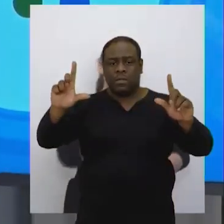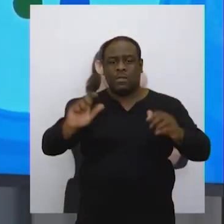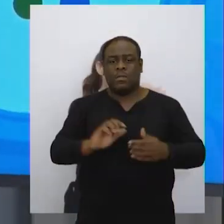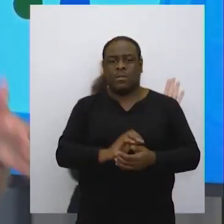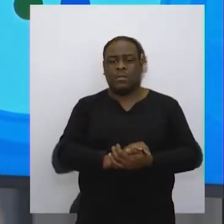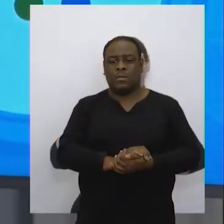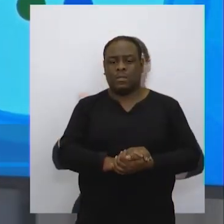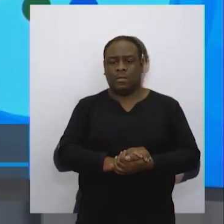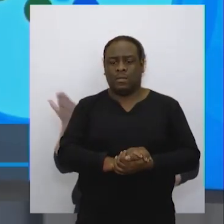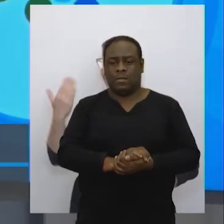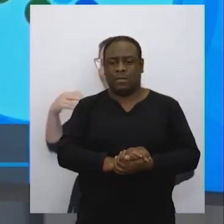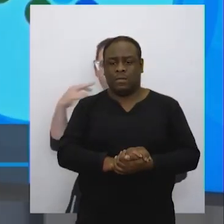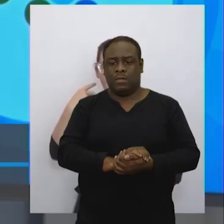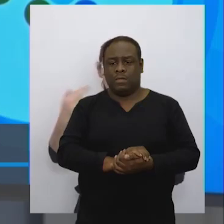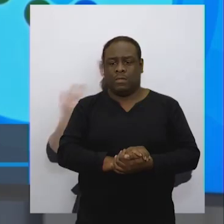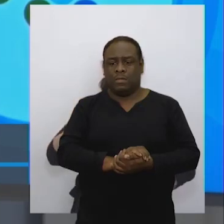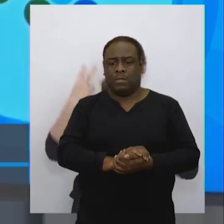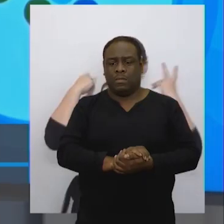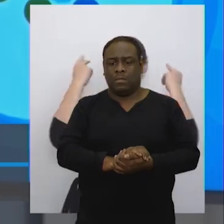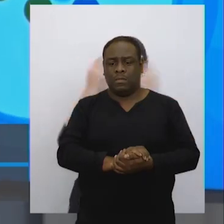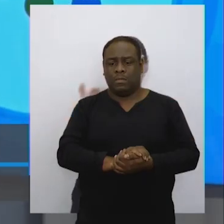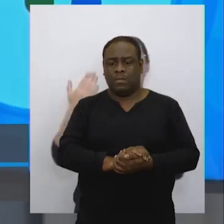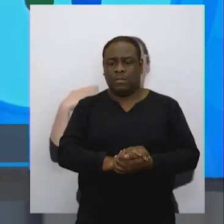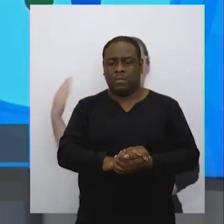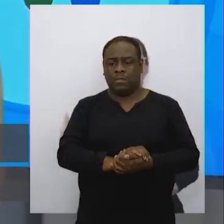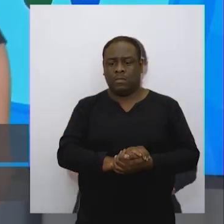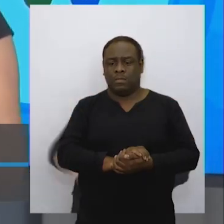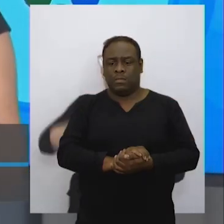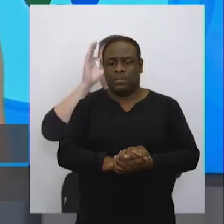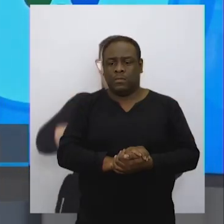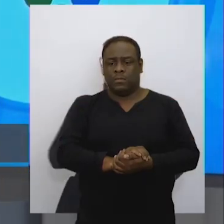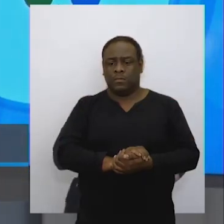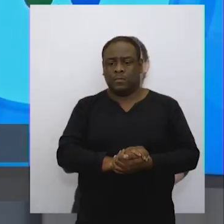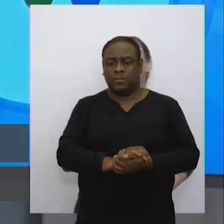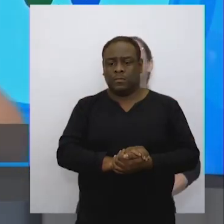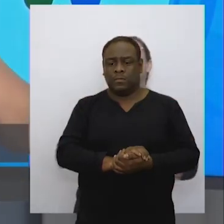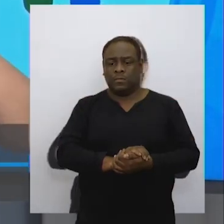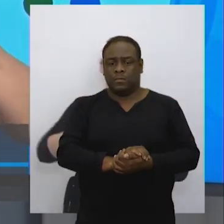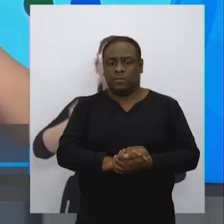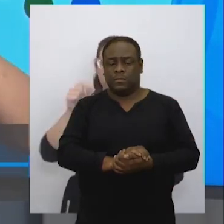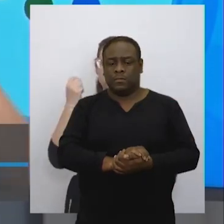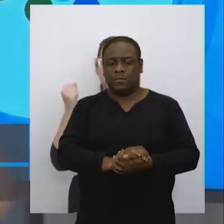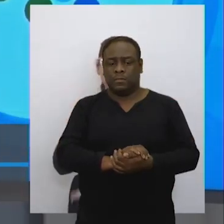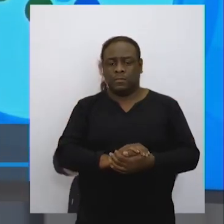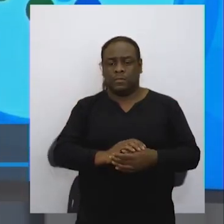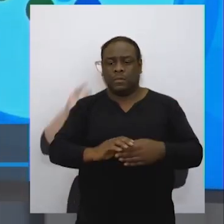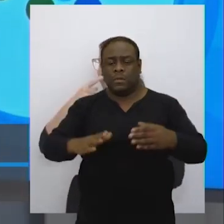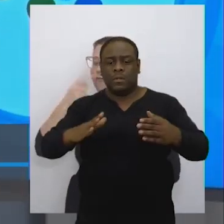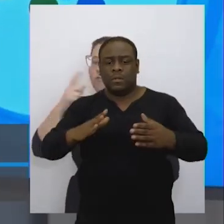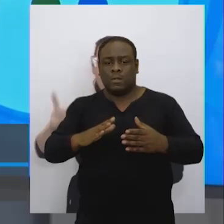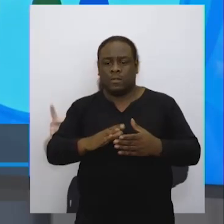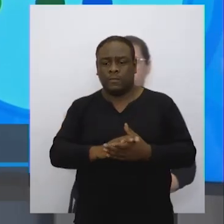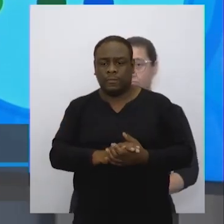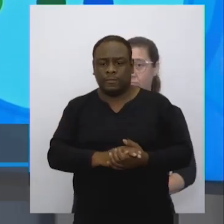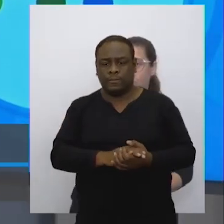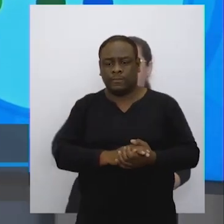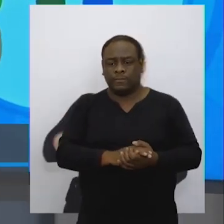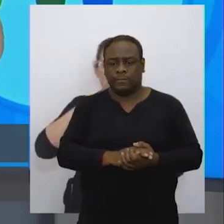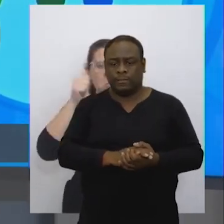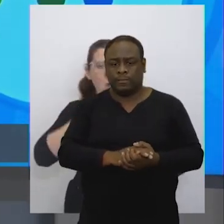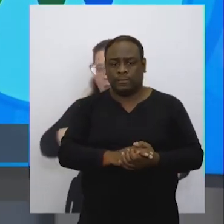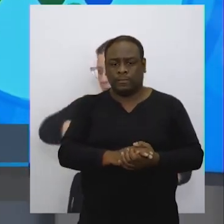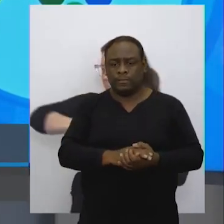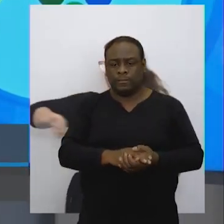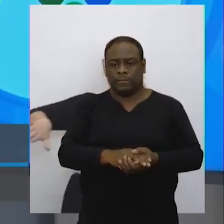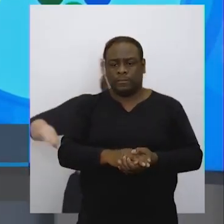Século VIII, antes da Era Comum, Grécia Antiga. Ali, ser cidadão tinha categoria definida. Se media a sua cidadania a partir das suas posses, se você era mulher,